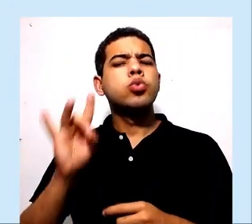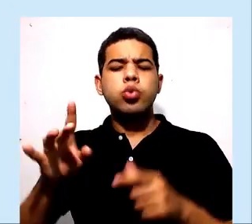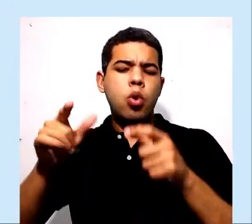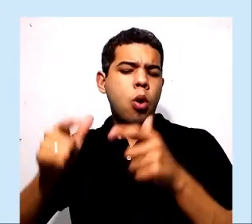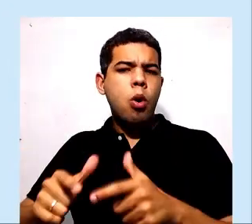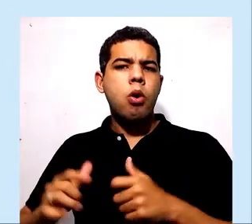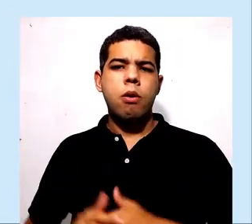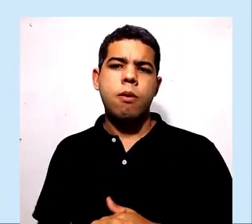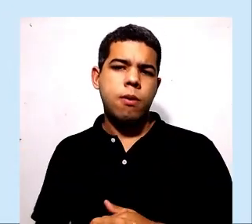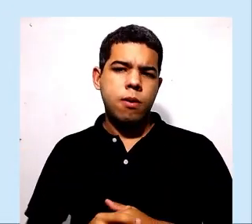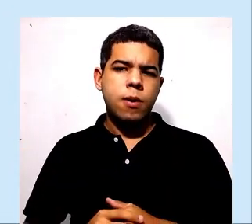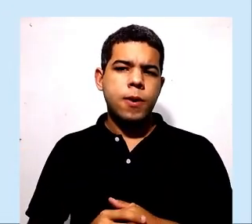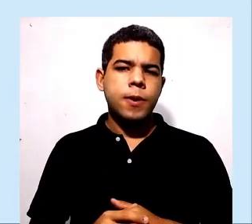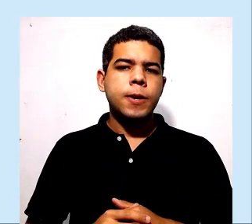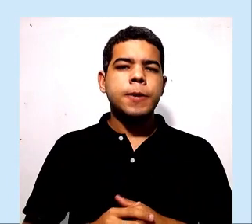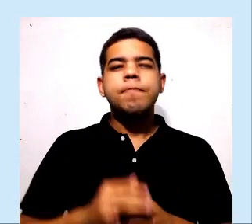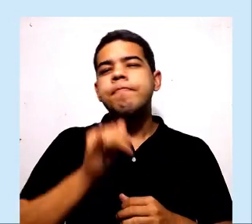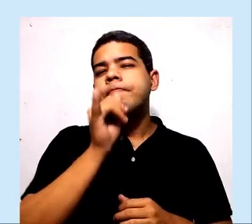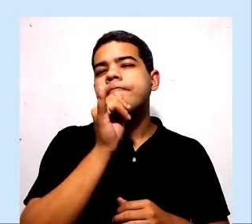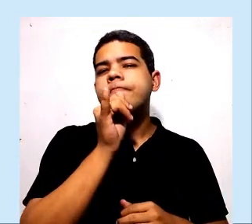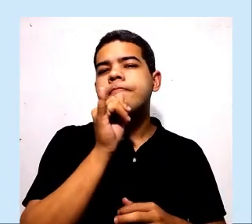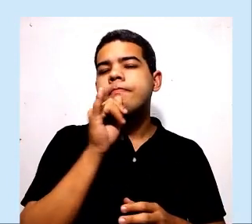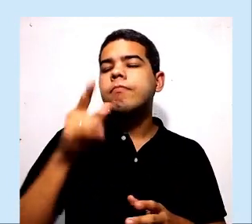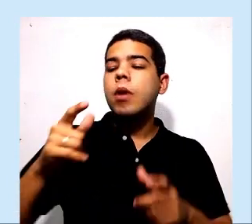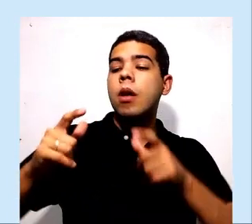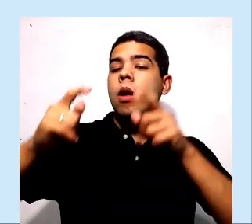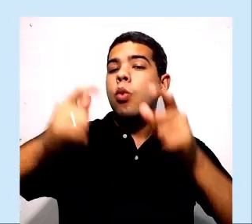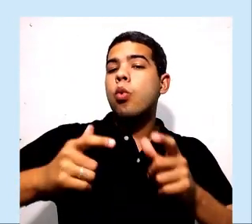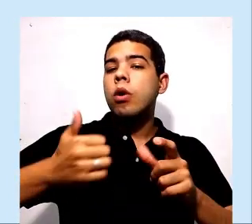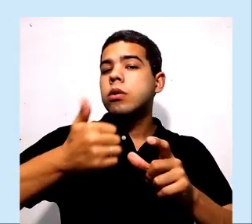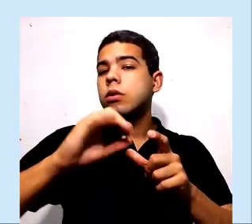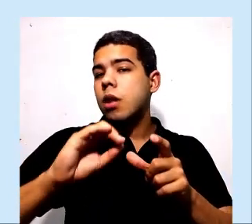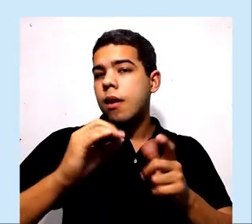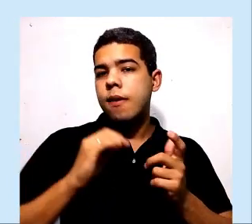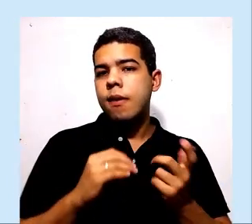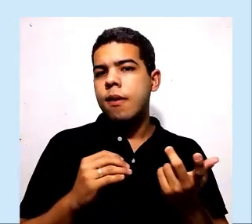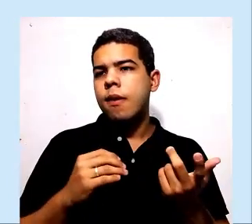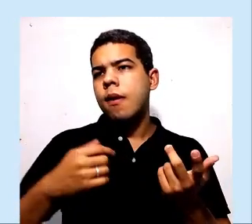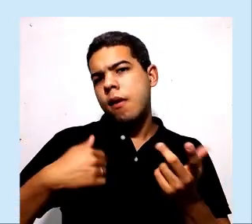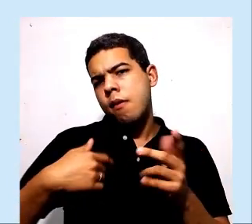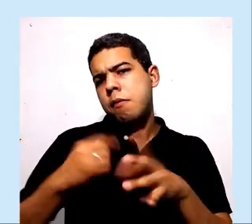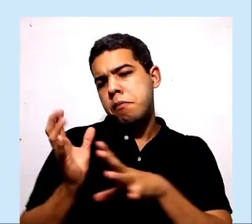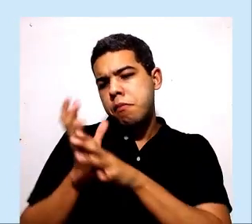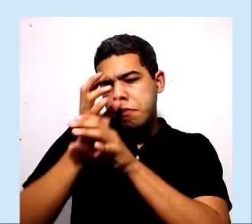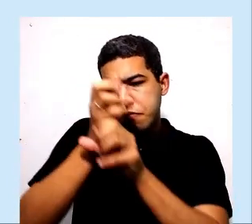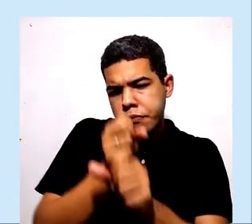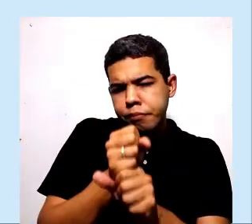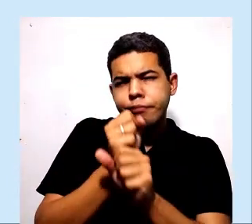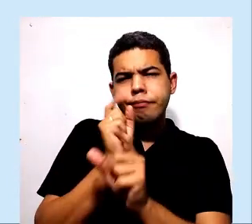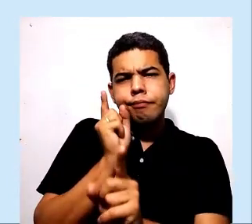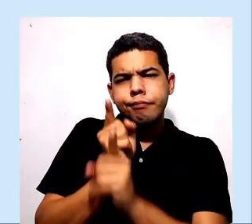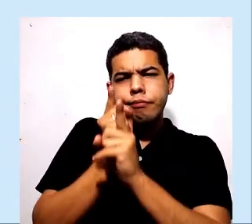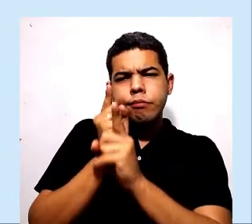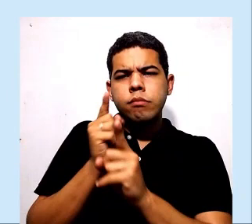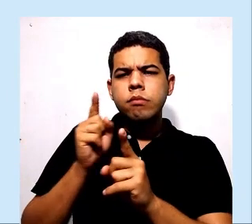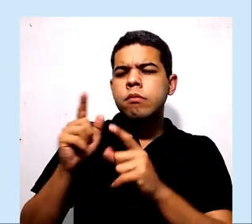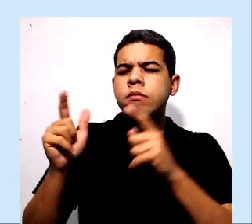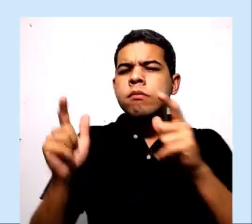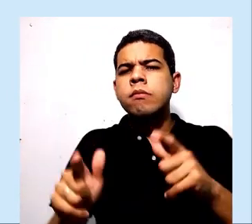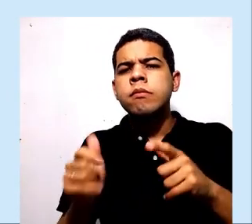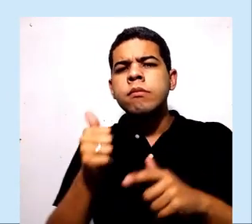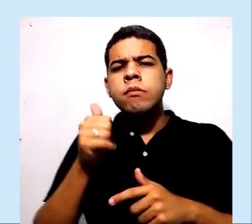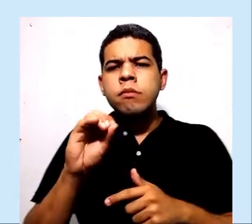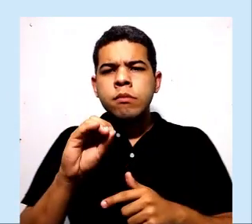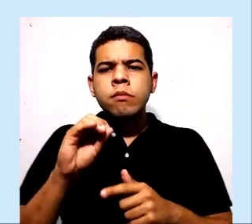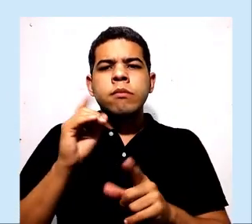posição. Então, eu quero achar uma figura da posição 10. Encontra na expressão algébrica, coloca lá a posição e